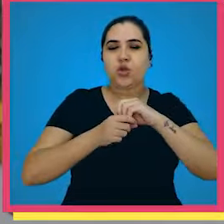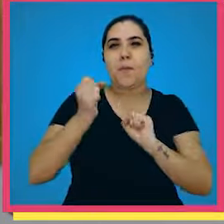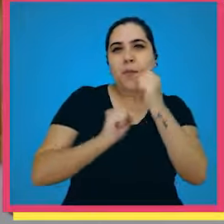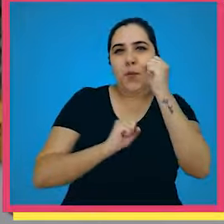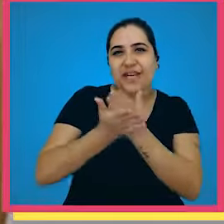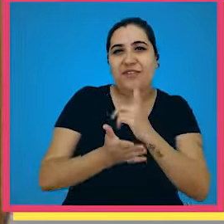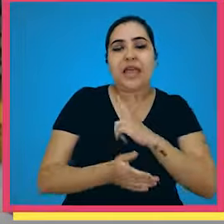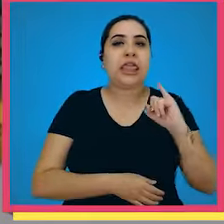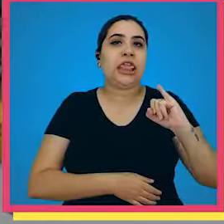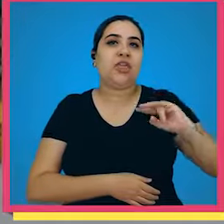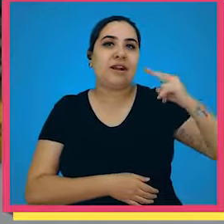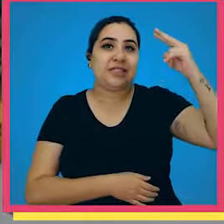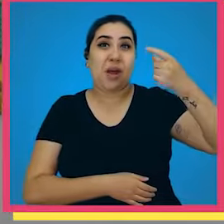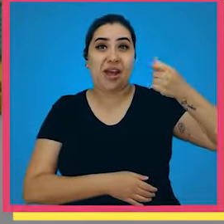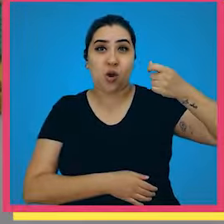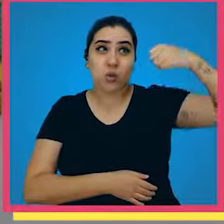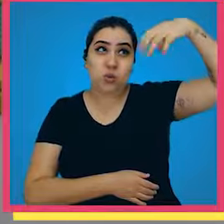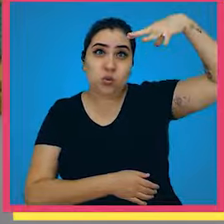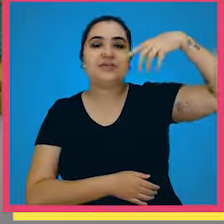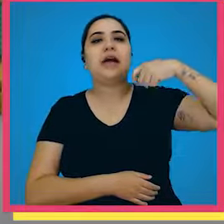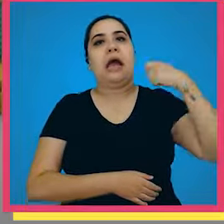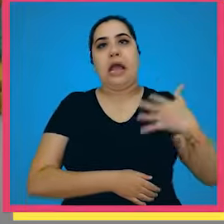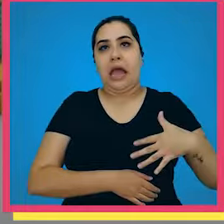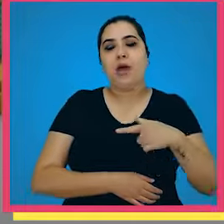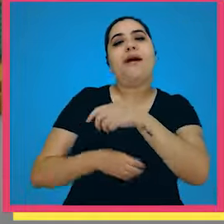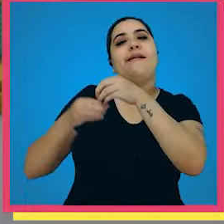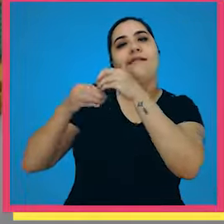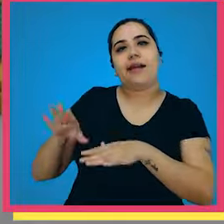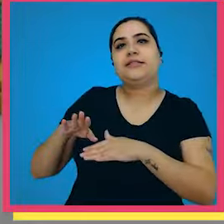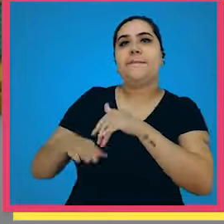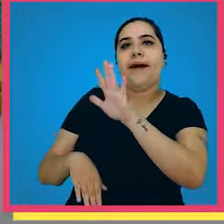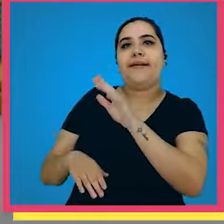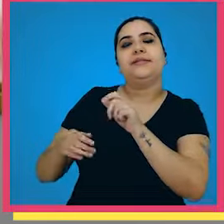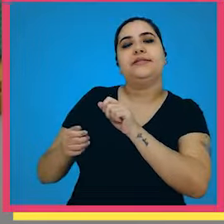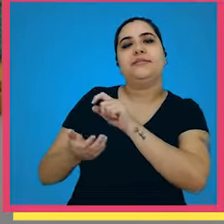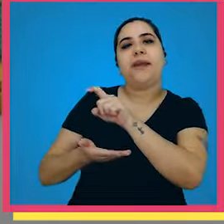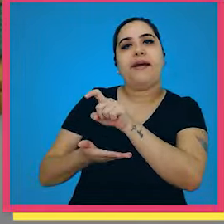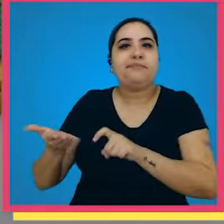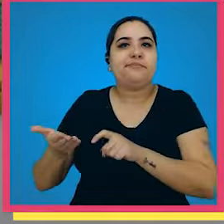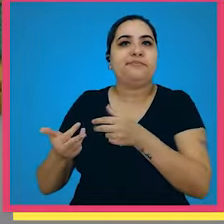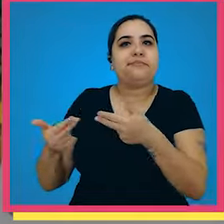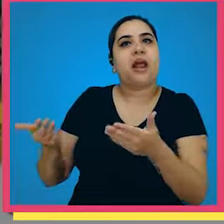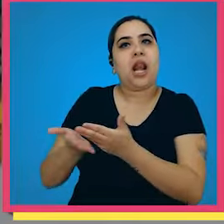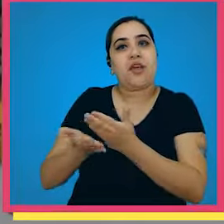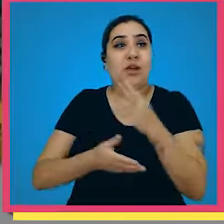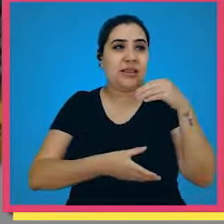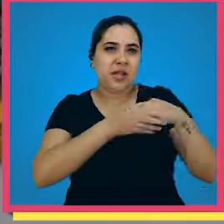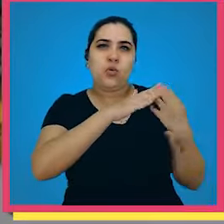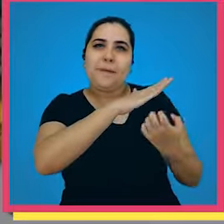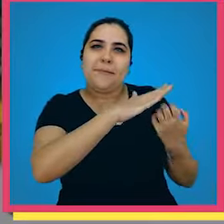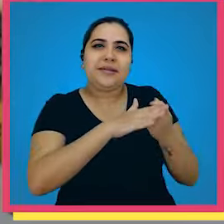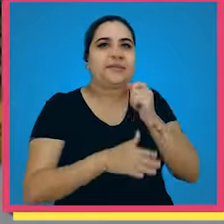livro segue um pouco a inflação. Aumenta muito a energia elétrica, aí a gente vai gastar mais para produzir um livro. Qualquer coisa dentro de uma empresa,